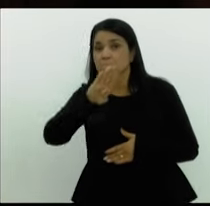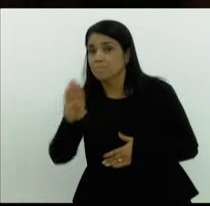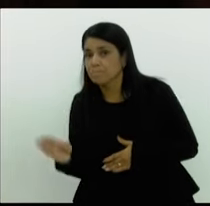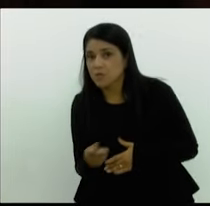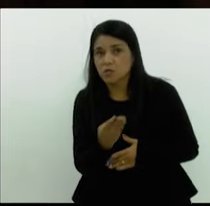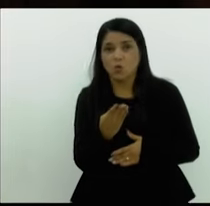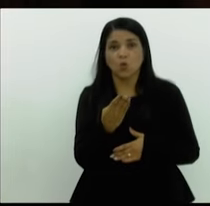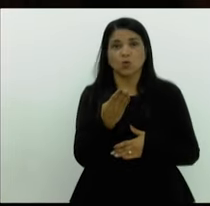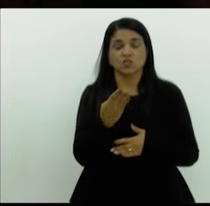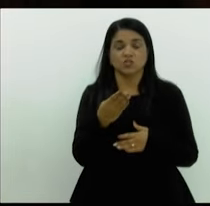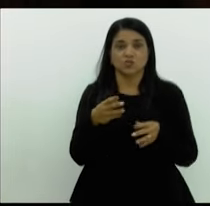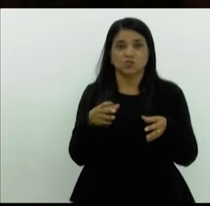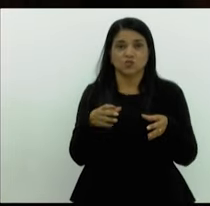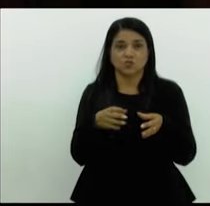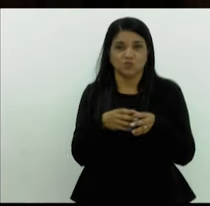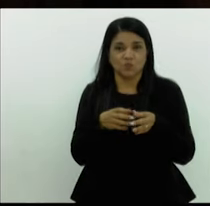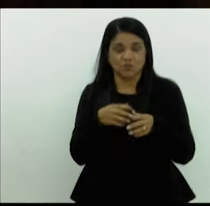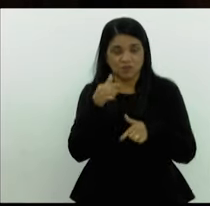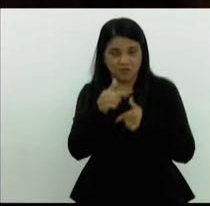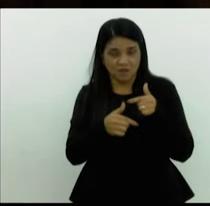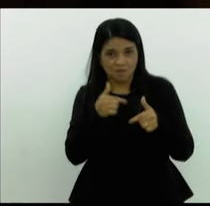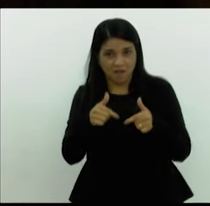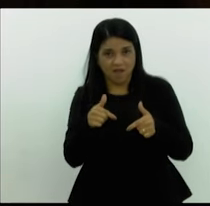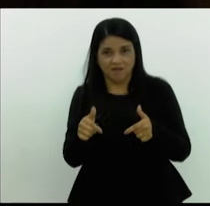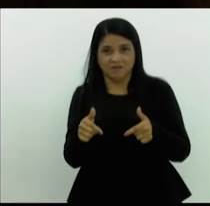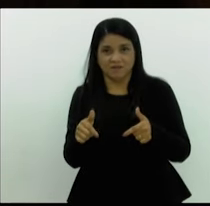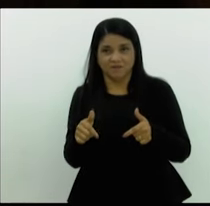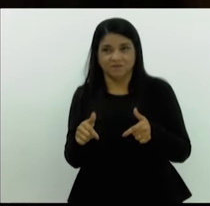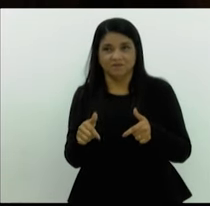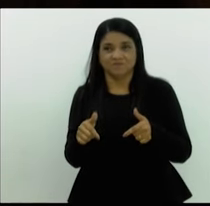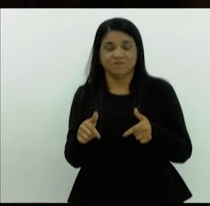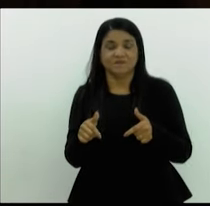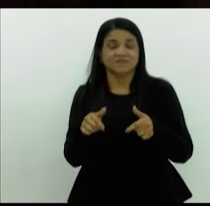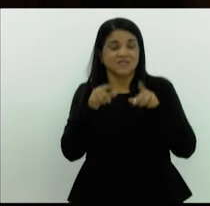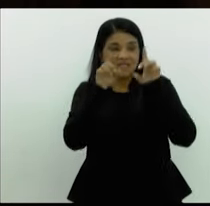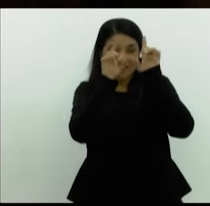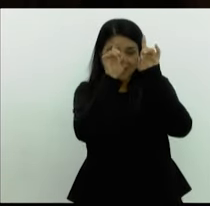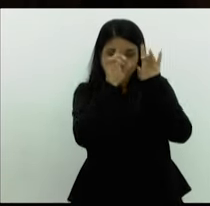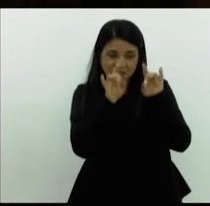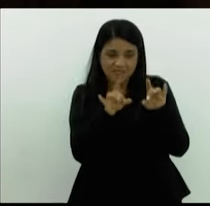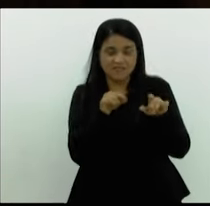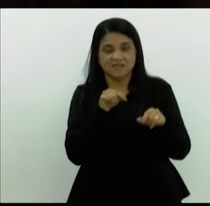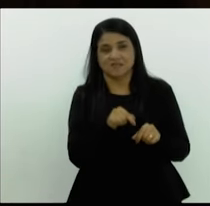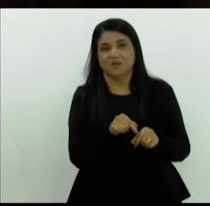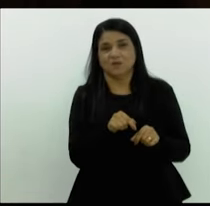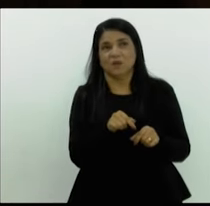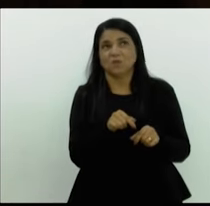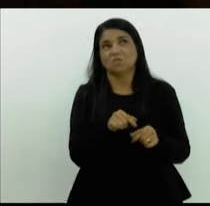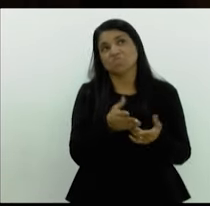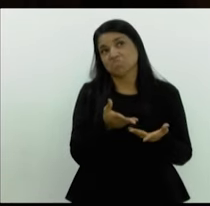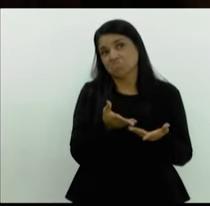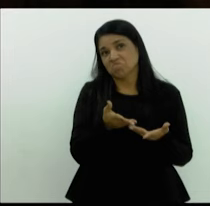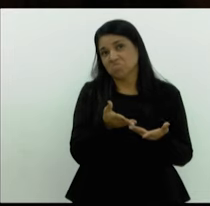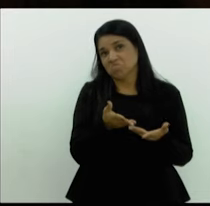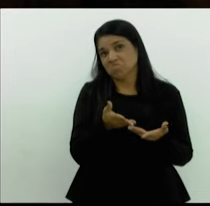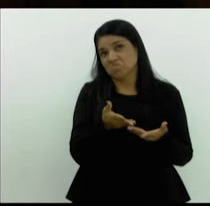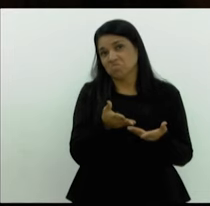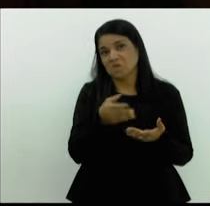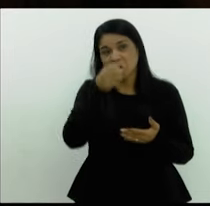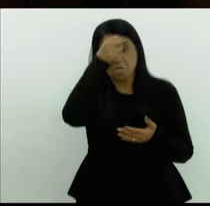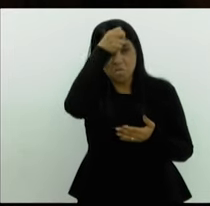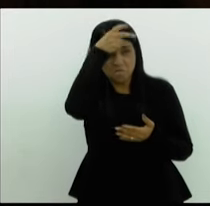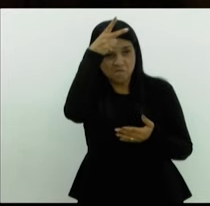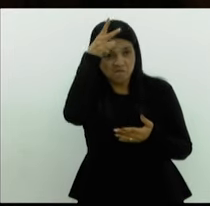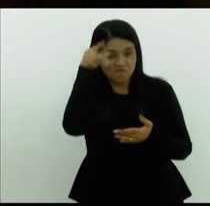seus apaniguados. Nesse caso especial, do seu, digamos assim,